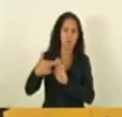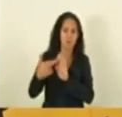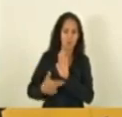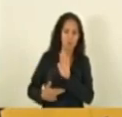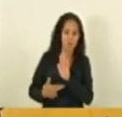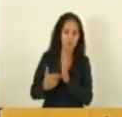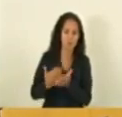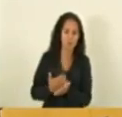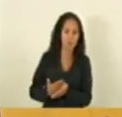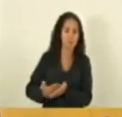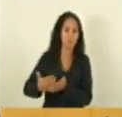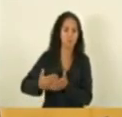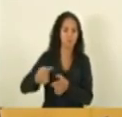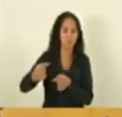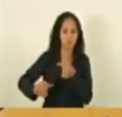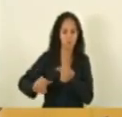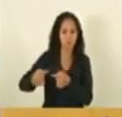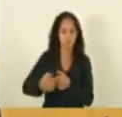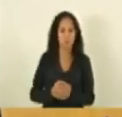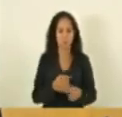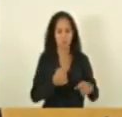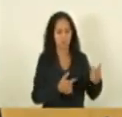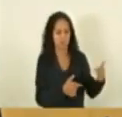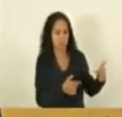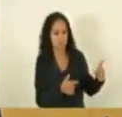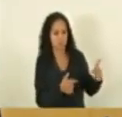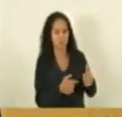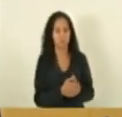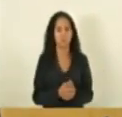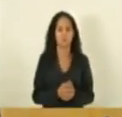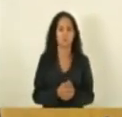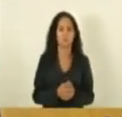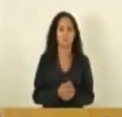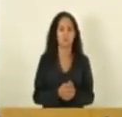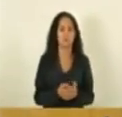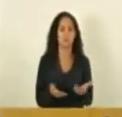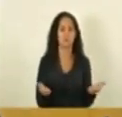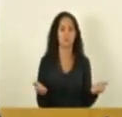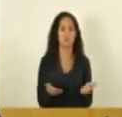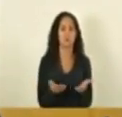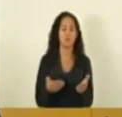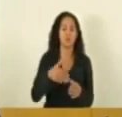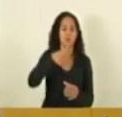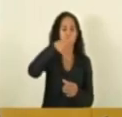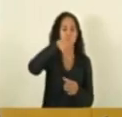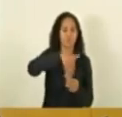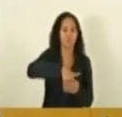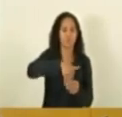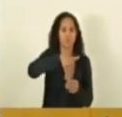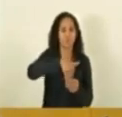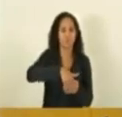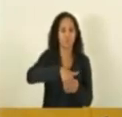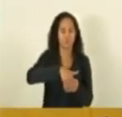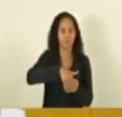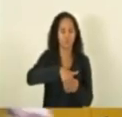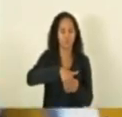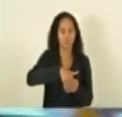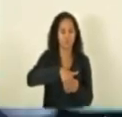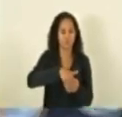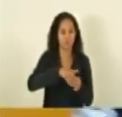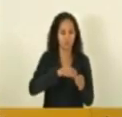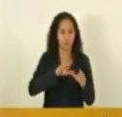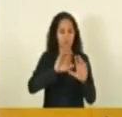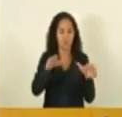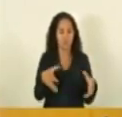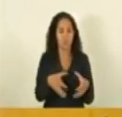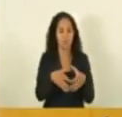discussão. Não havendo quem queira discutir, eu passo a colher os votos e o faço na Comissão